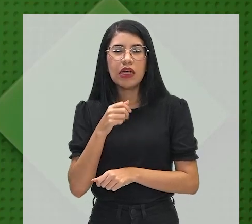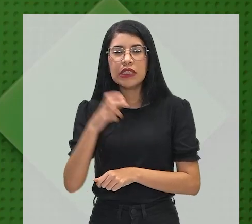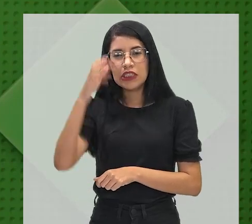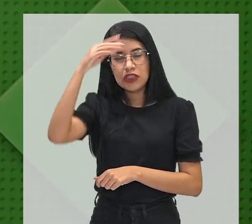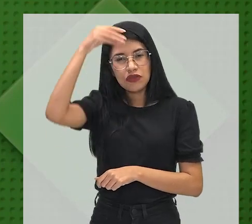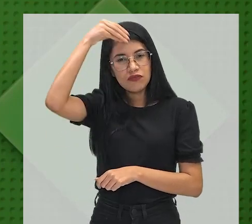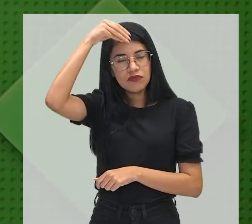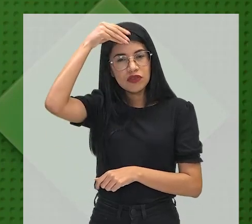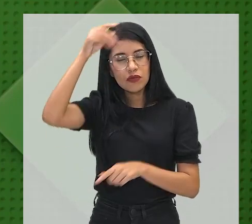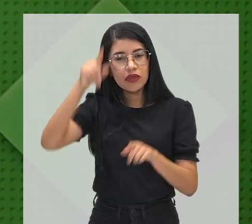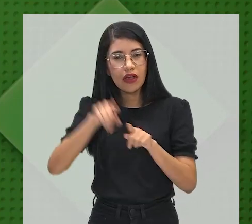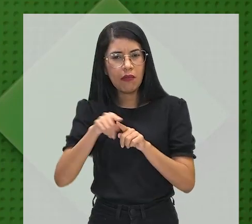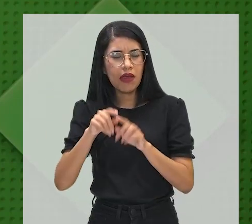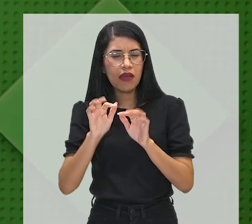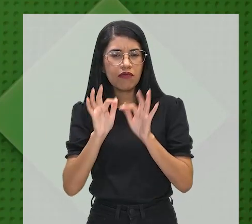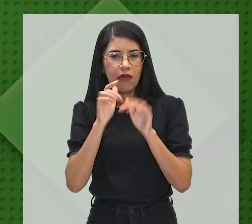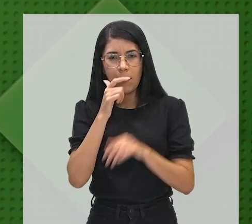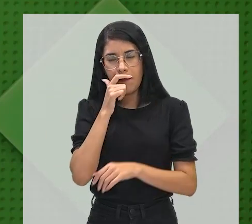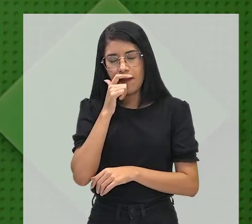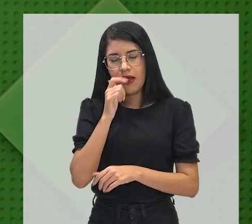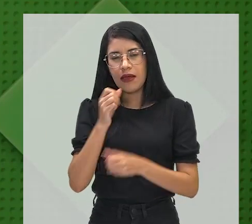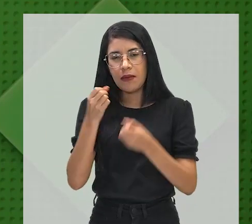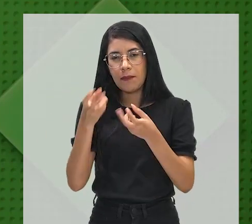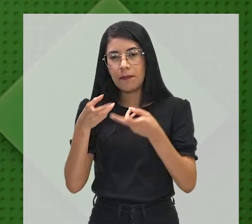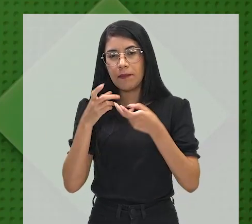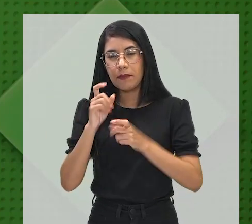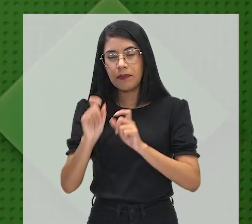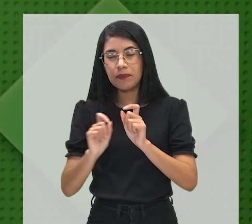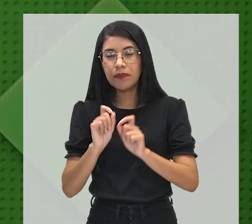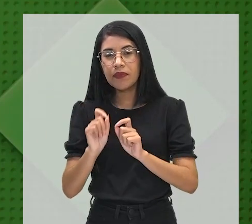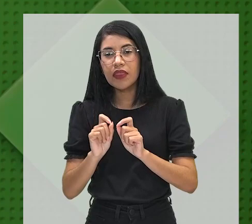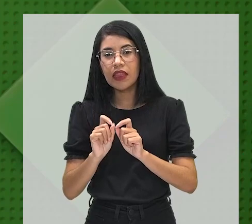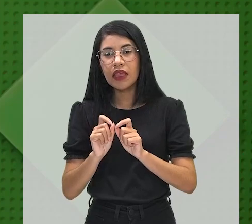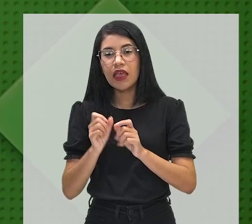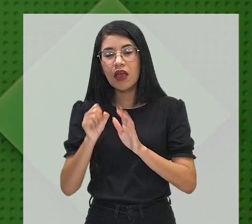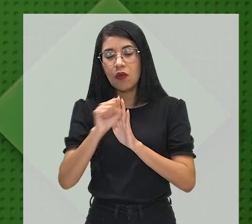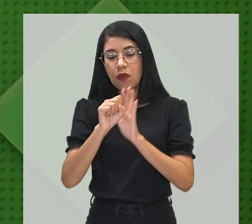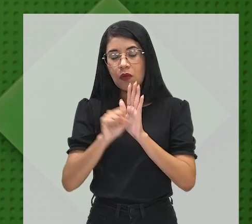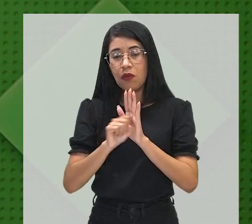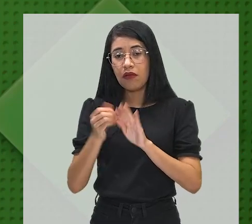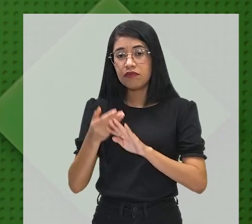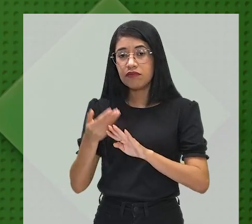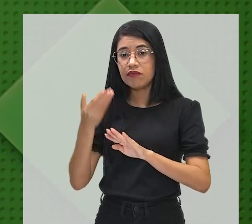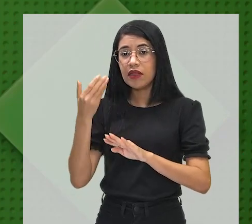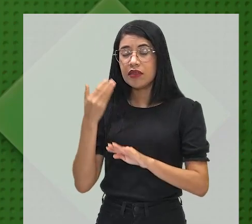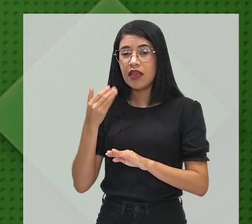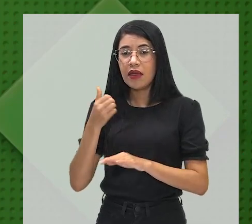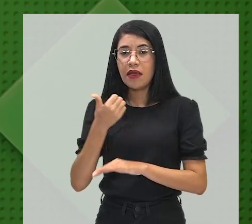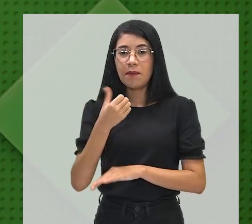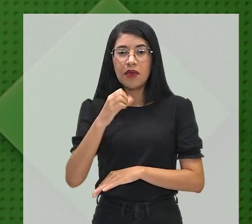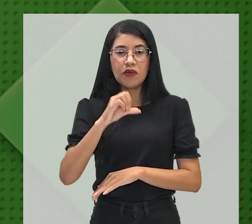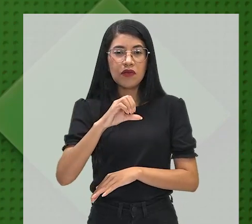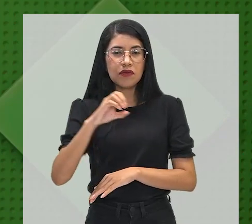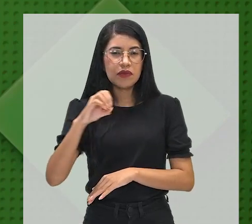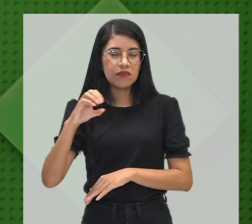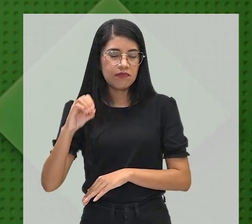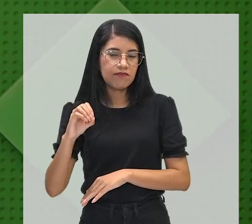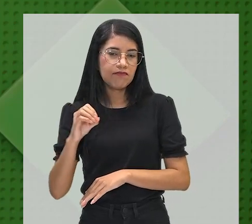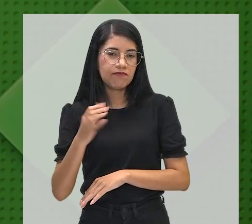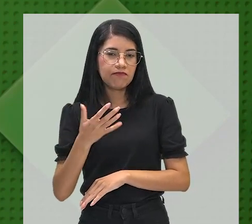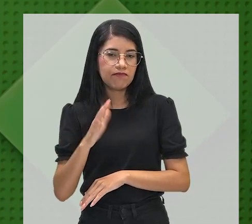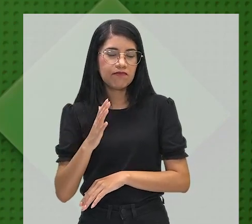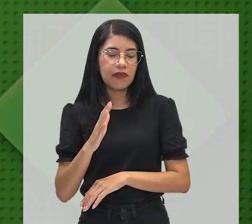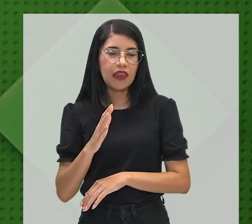os tios, né, até mesmo os pais, você vai perceber que no século passado, né, nos anos de 1900,